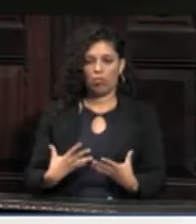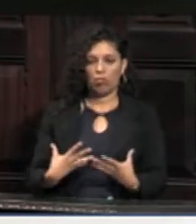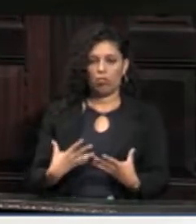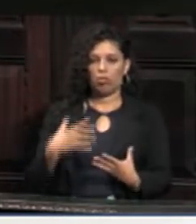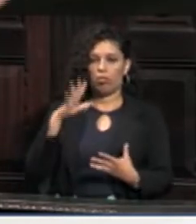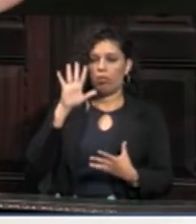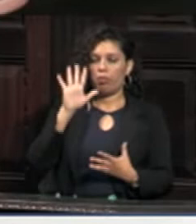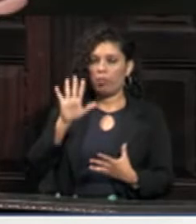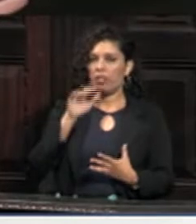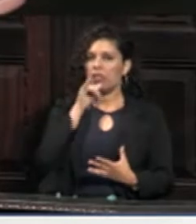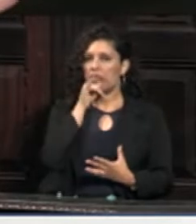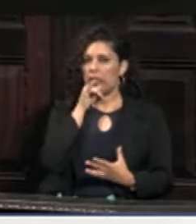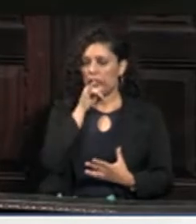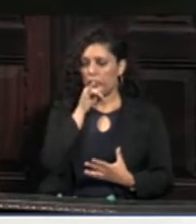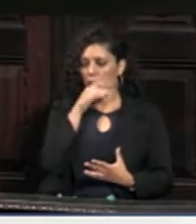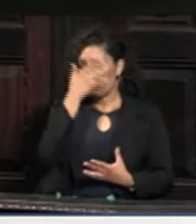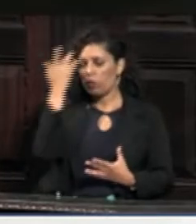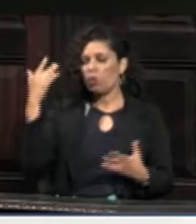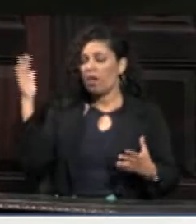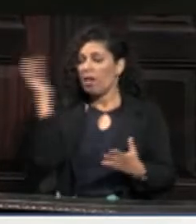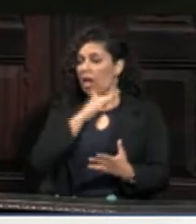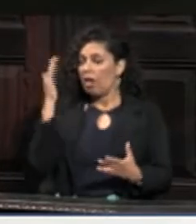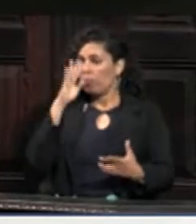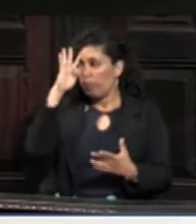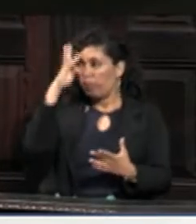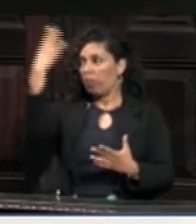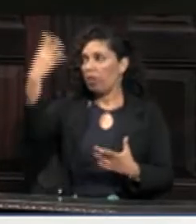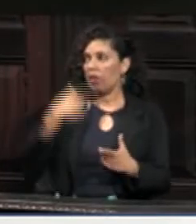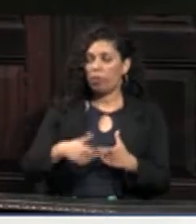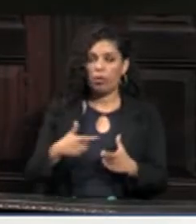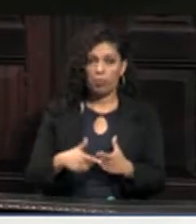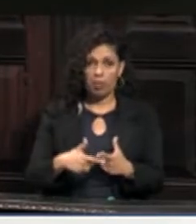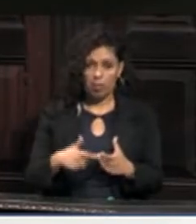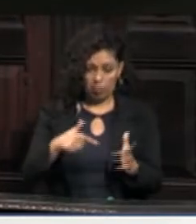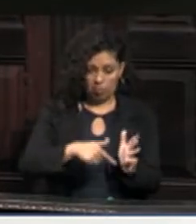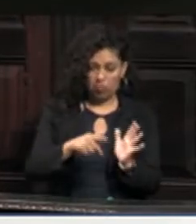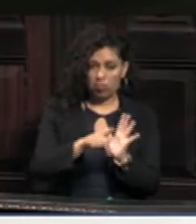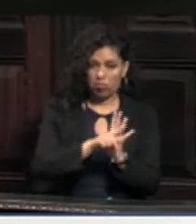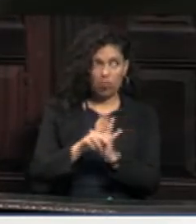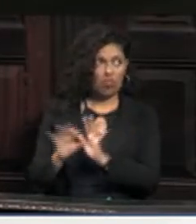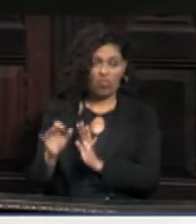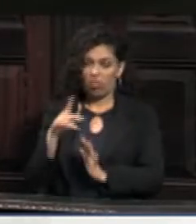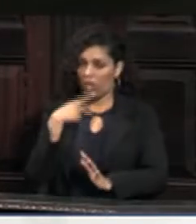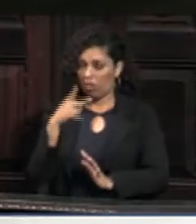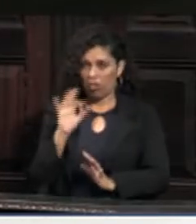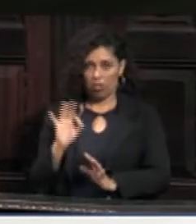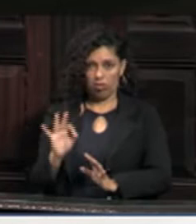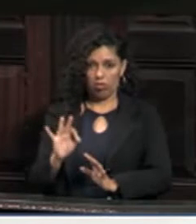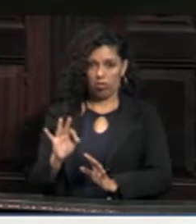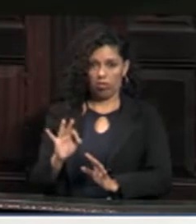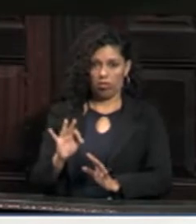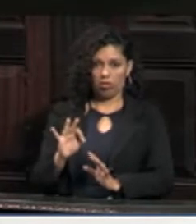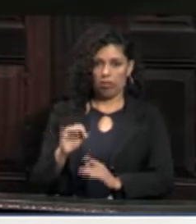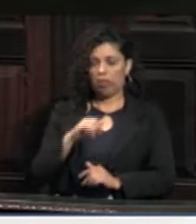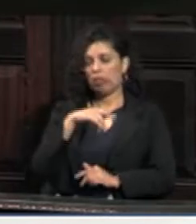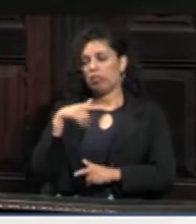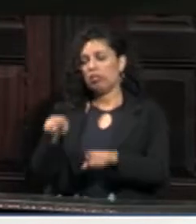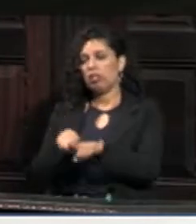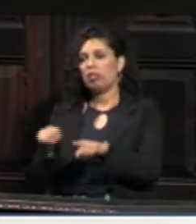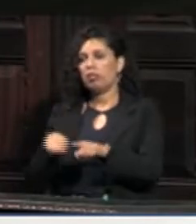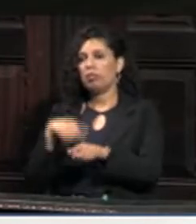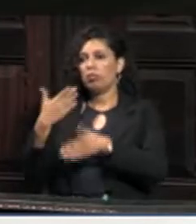sistema, que emergência é portas abertas. Emergência, né? exatamente. Atenção básica, né, é clínica da família, ou módulo de médico de